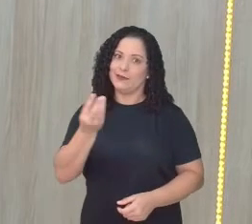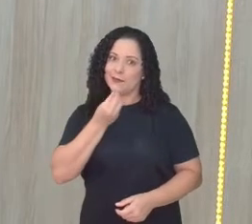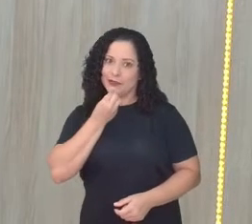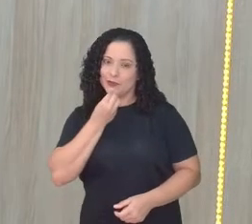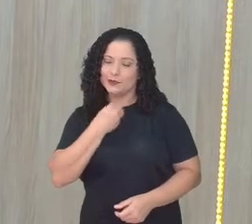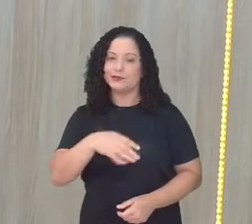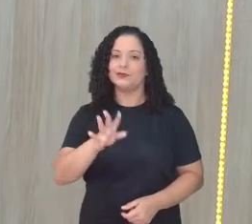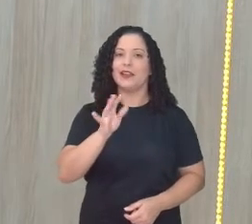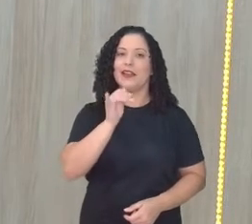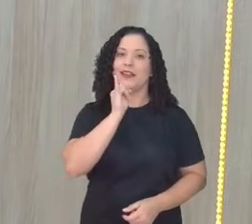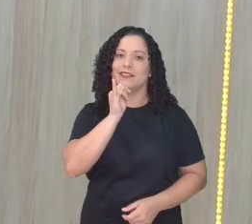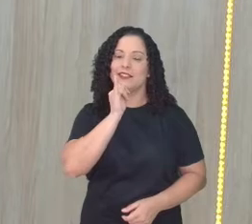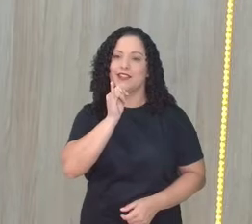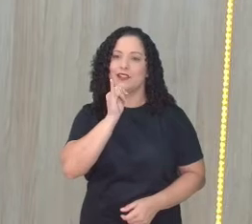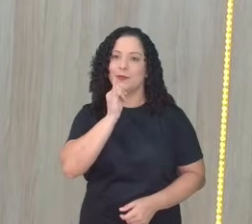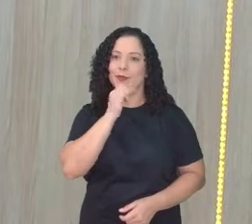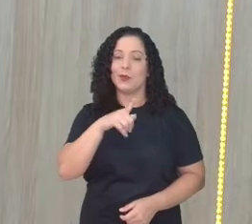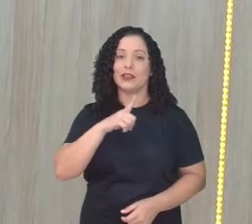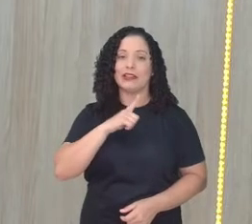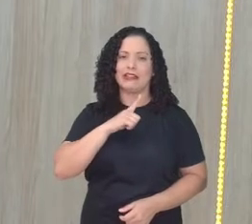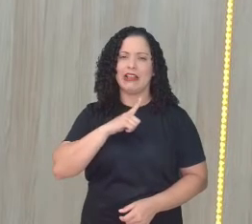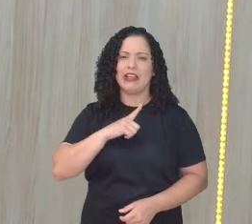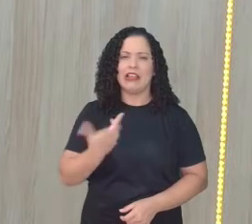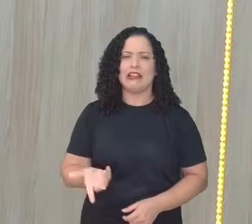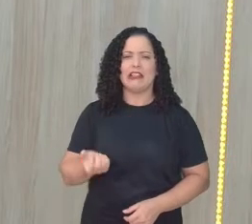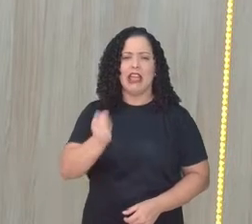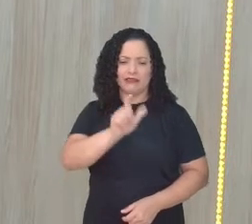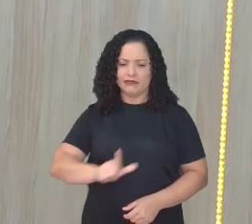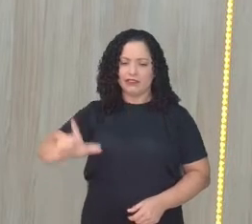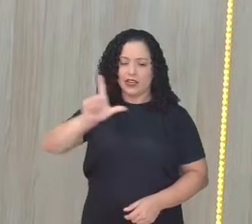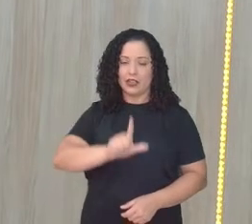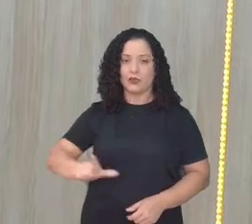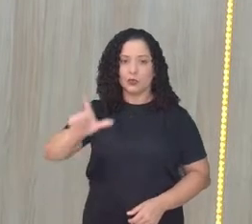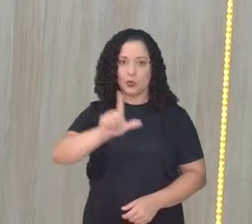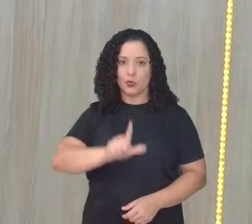do Frankenstein, né, da Mary Shelley, certo?